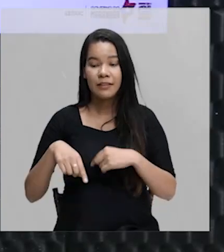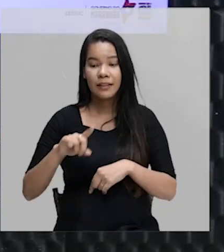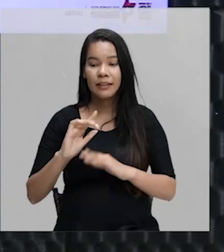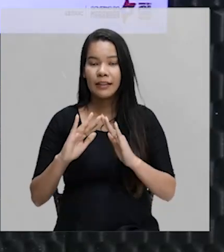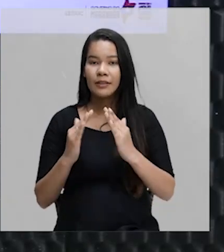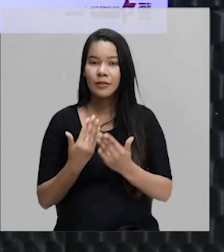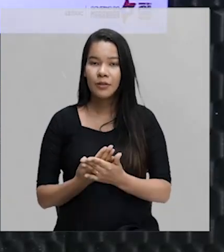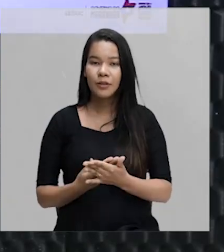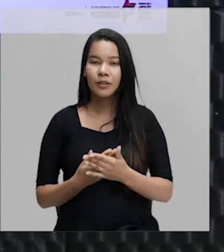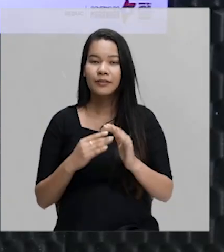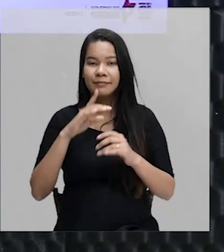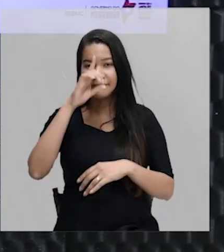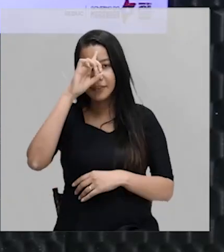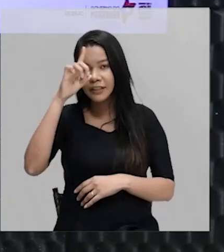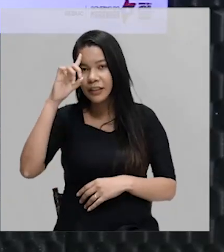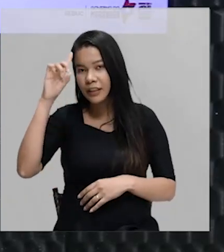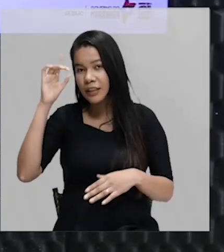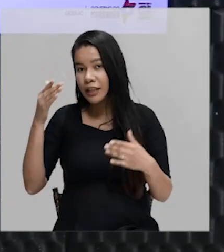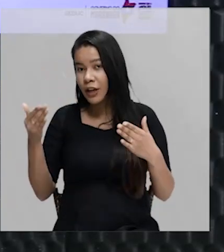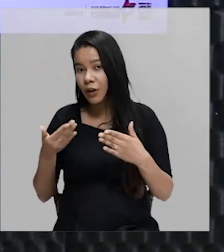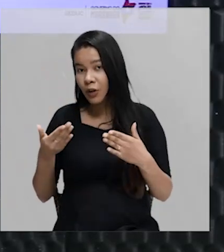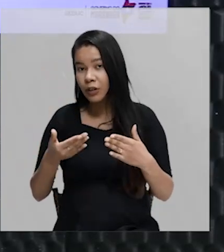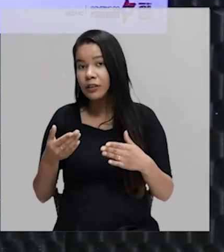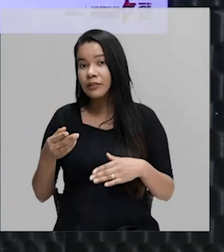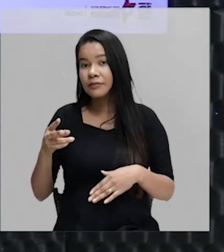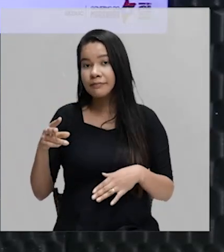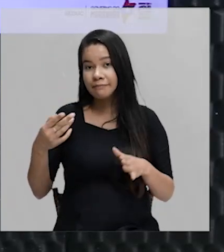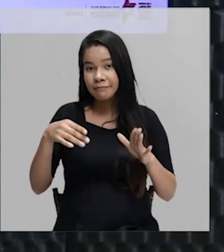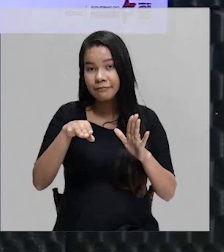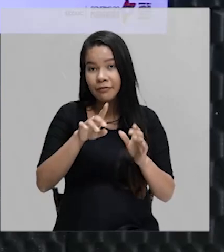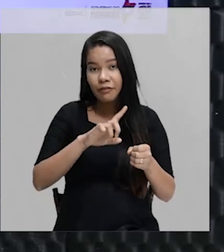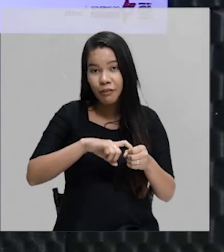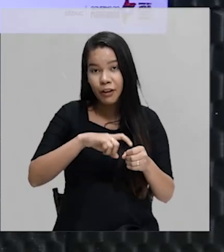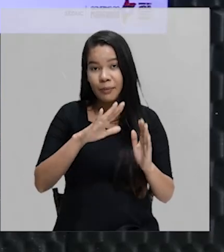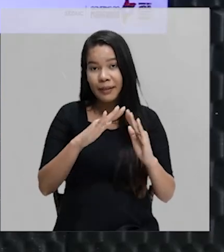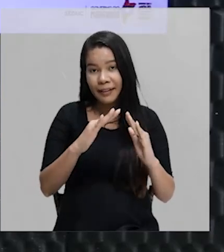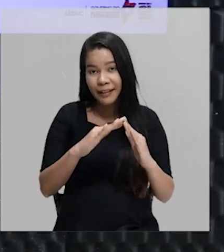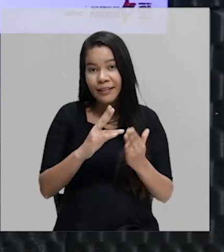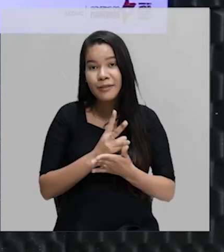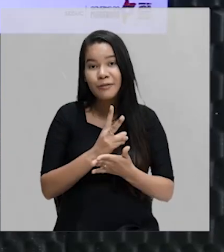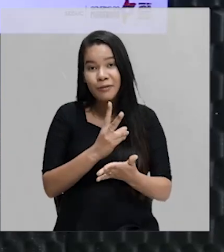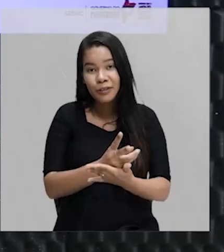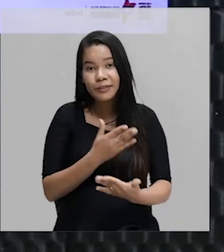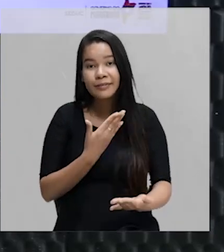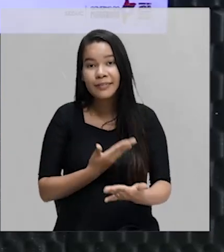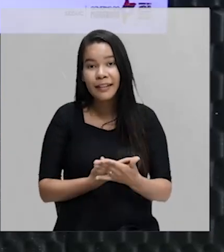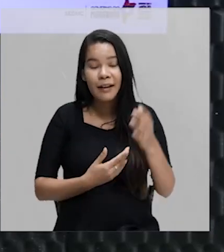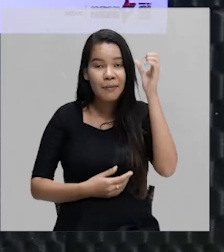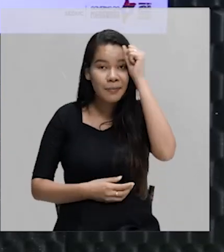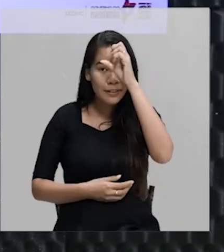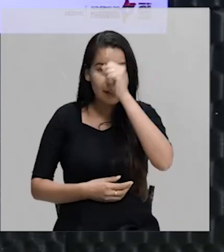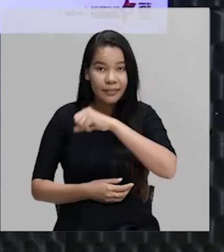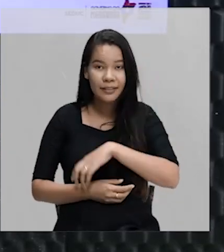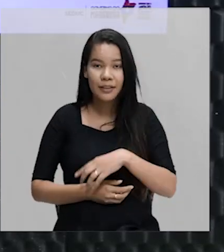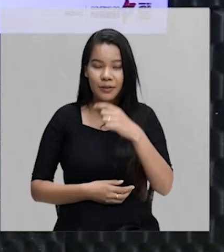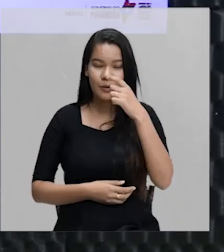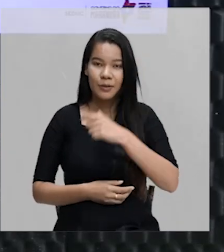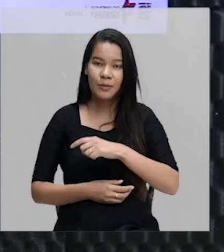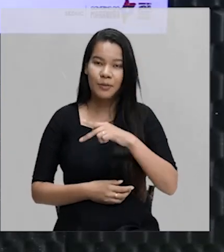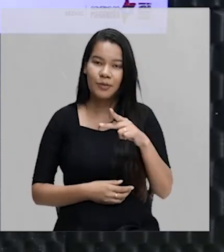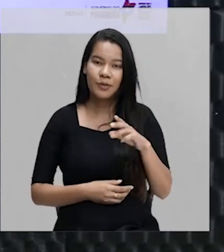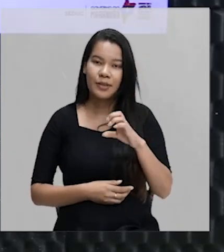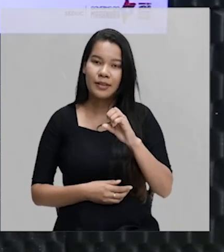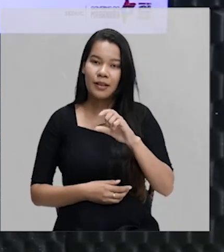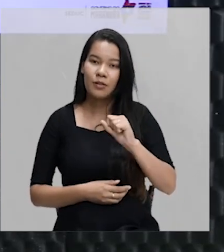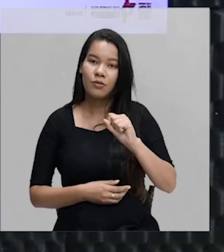os dias e agora vai para casa continuar aprendendo, né? Aqui no Fica em Casa Aprendendo. Eu sou o professor Celso Ramos e vamos para